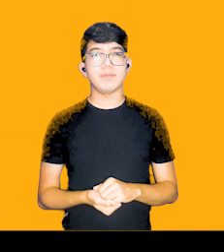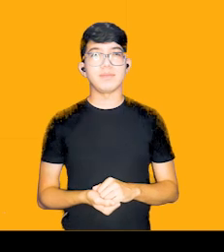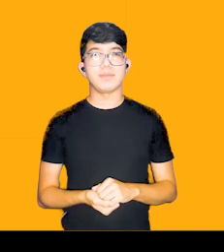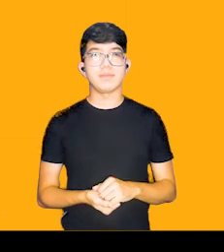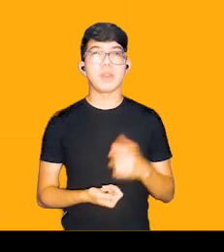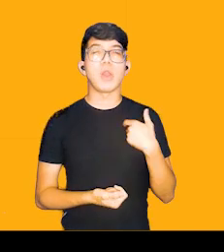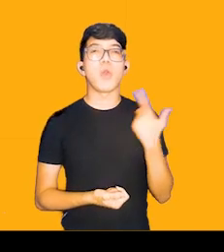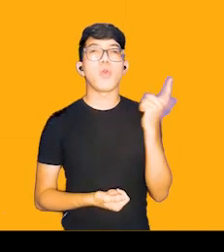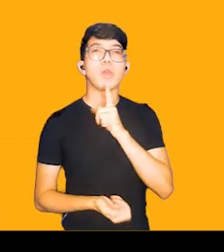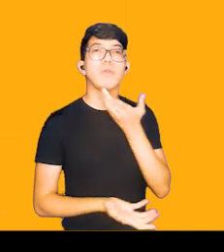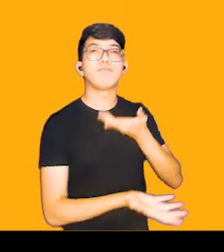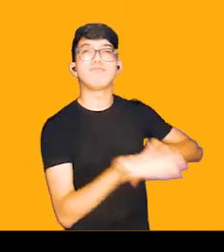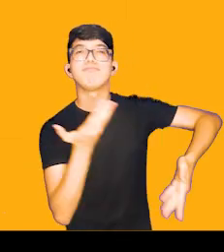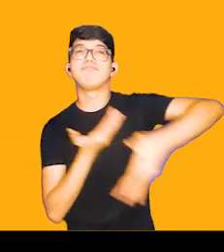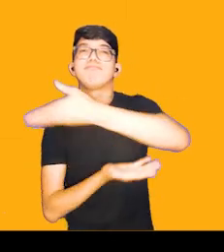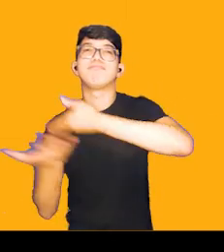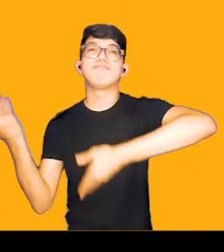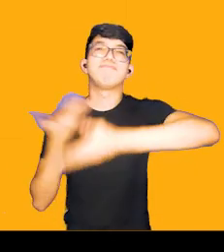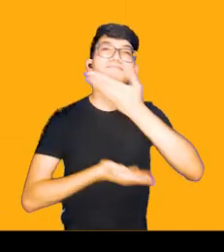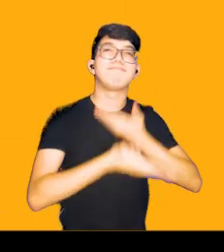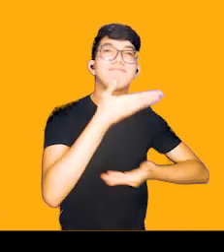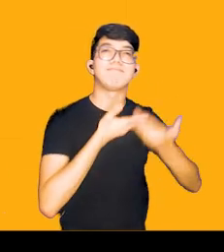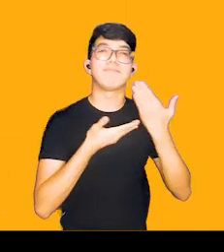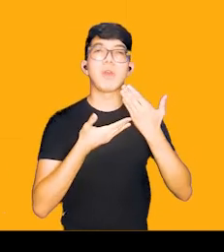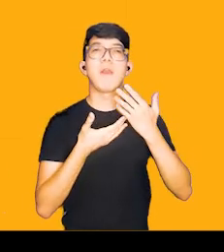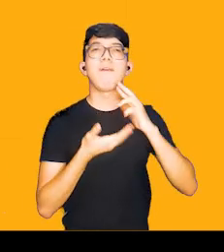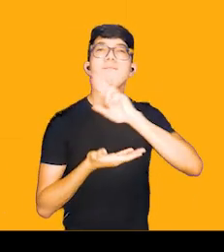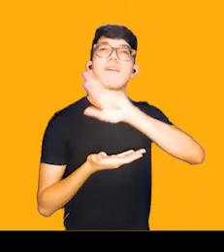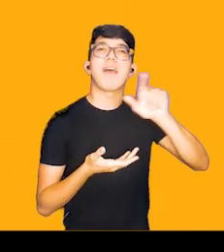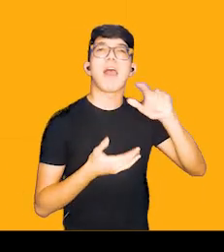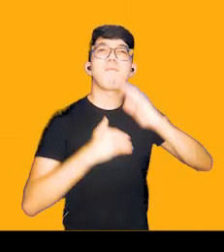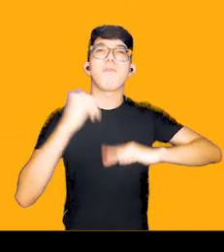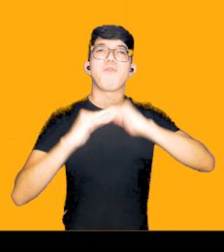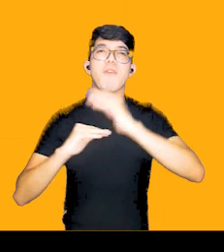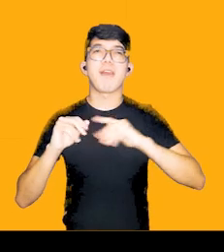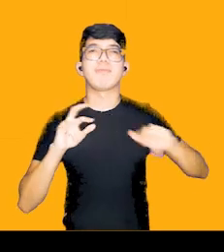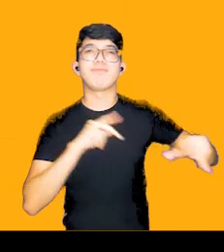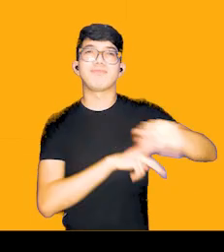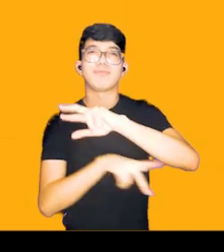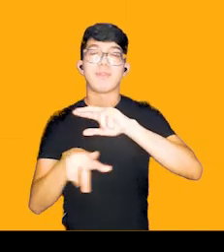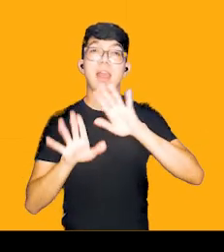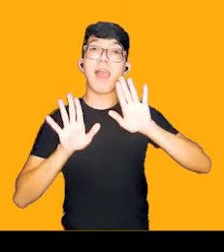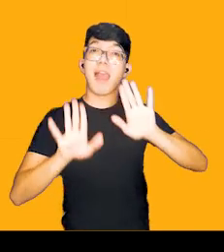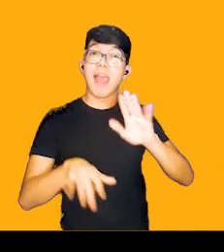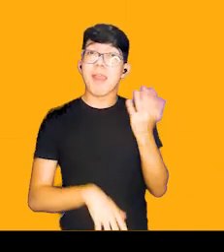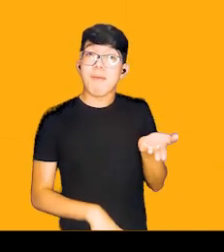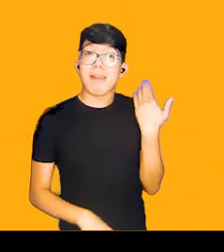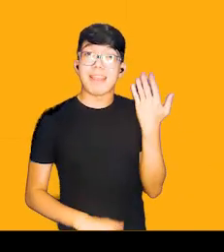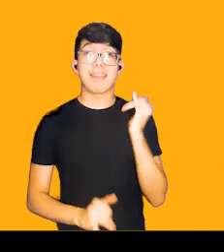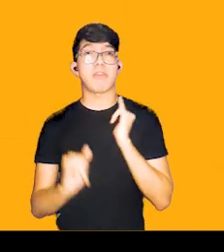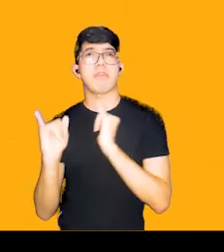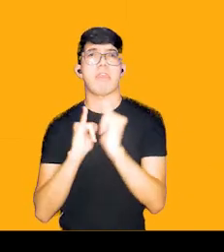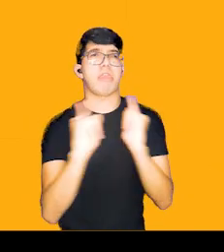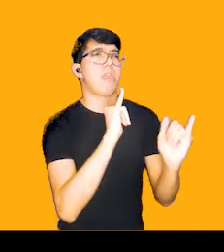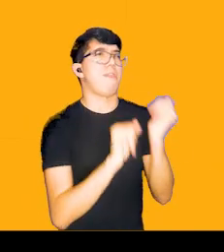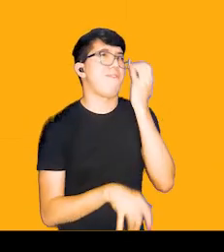nessa época não tinha internet, nada disso, mas tinha os bares, né? A internet da época eram os bares. Então você